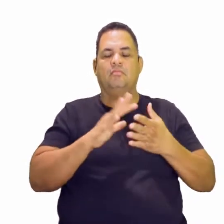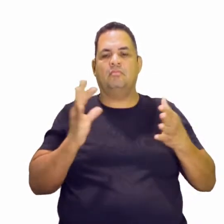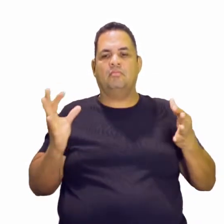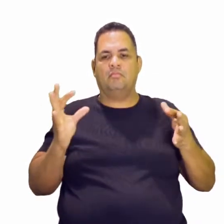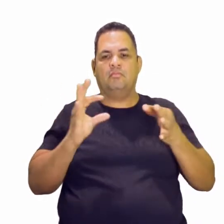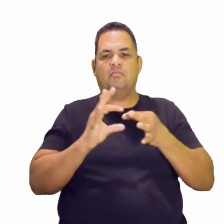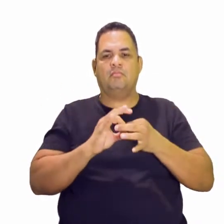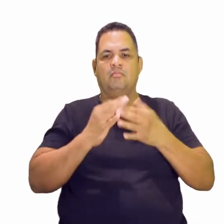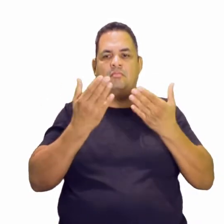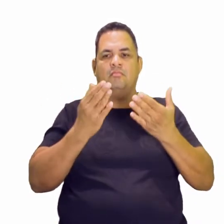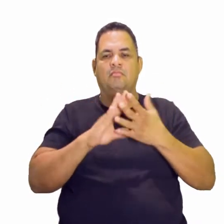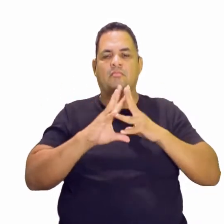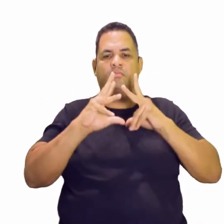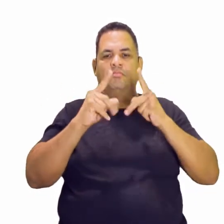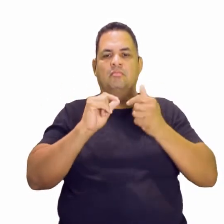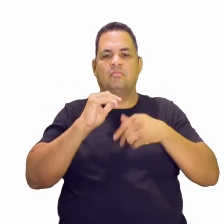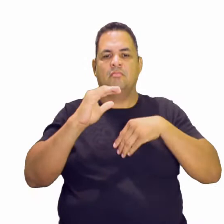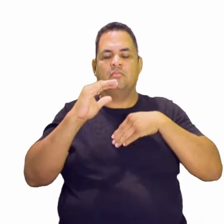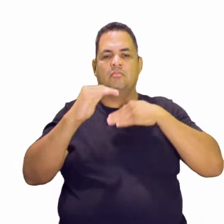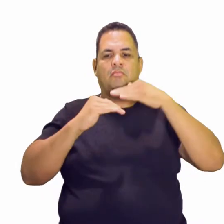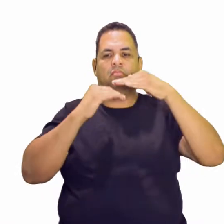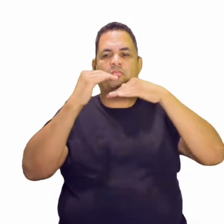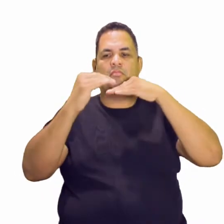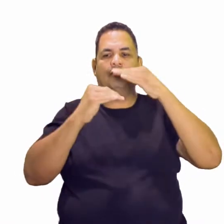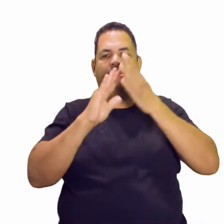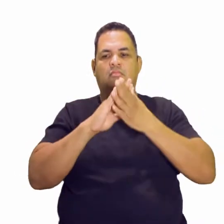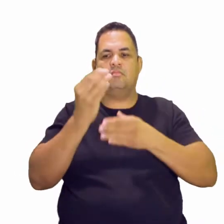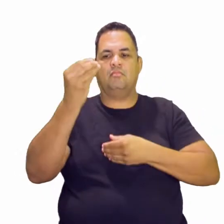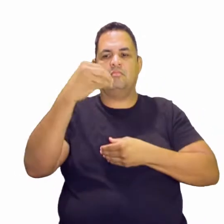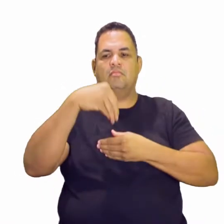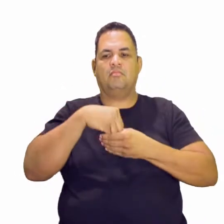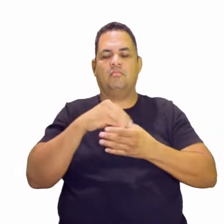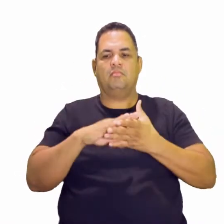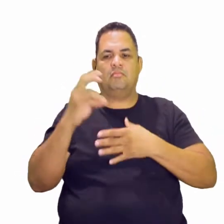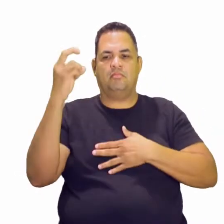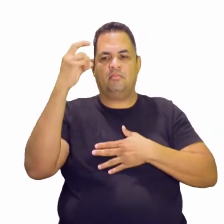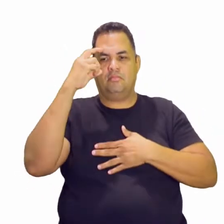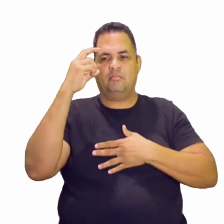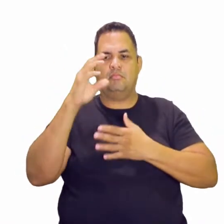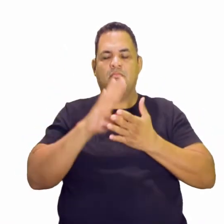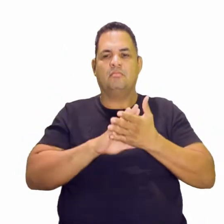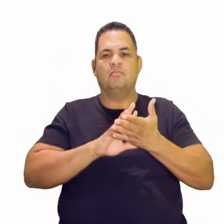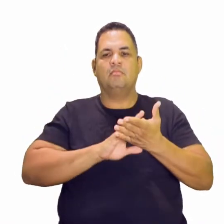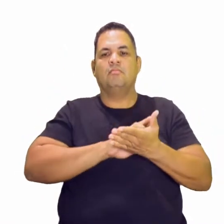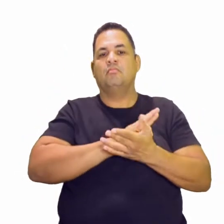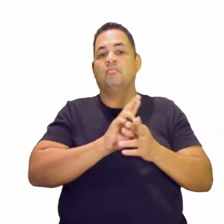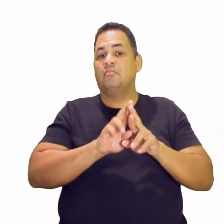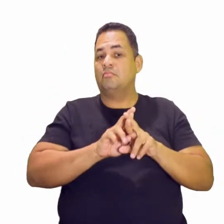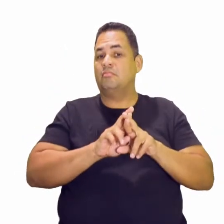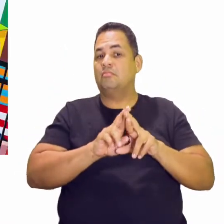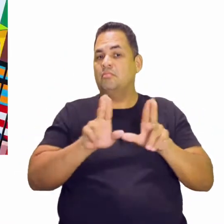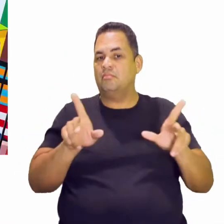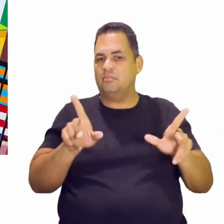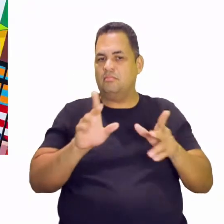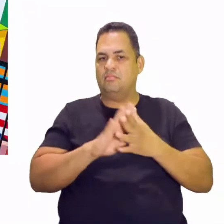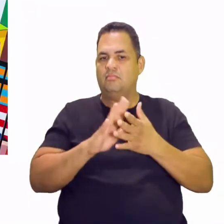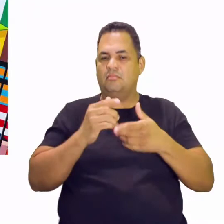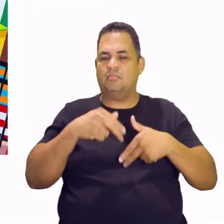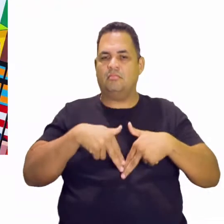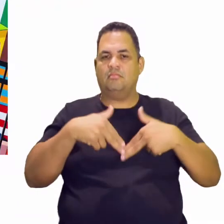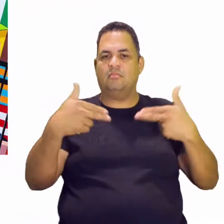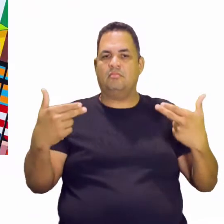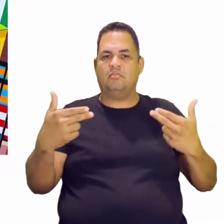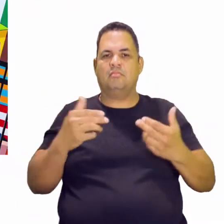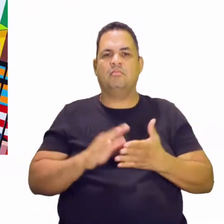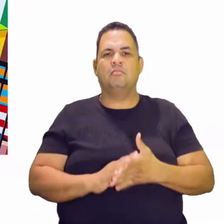ligado de tudo que é desenvolvido na cultura, né, que varia de etnia para etnia. A